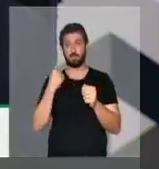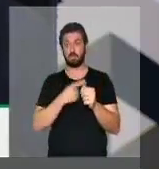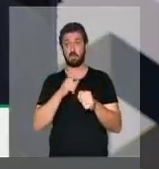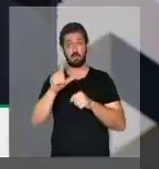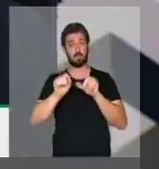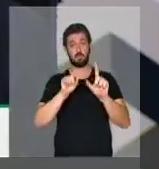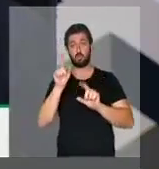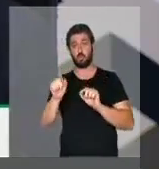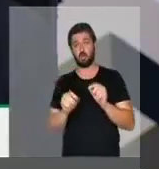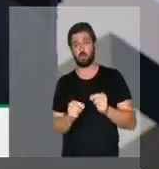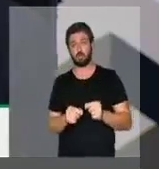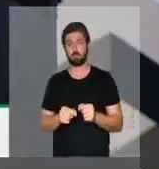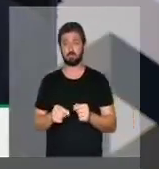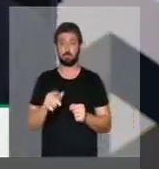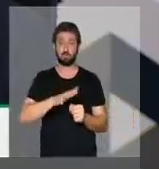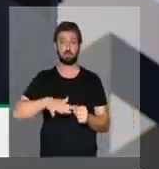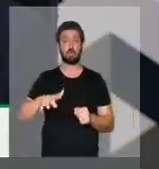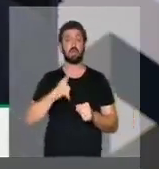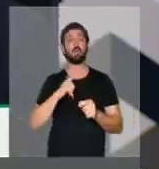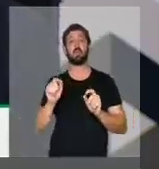nós temos que fazer escolhas. E, em geral, o que se tem é o seguinte, de